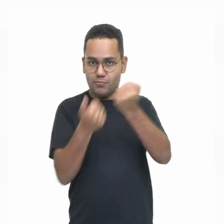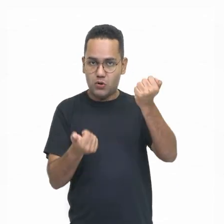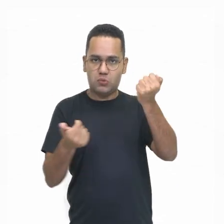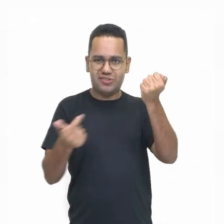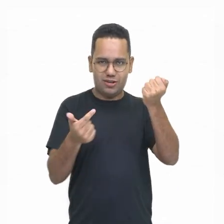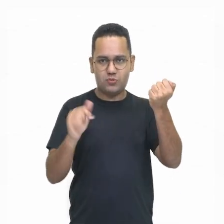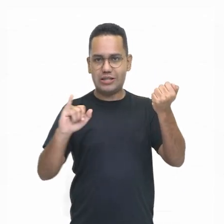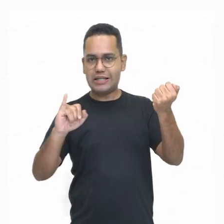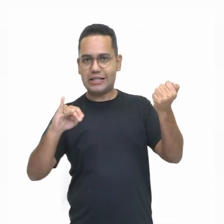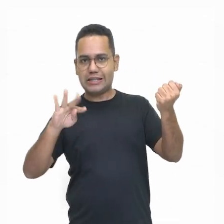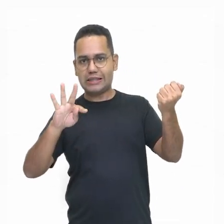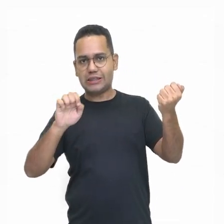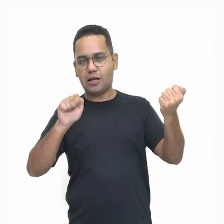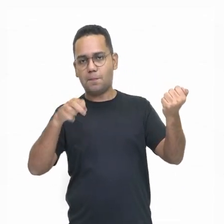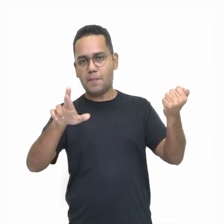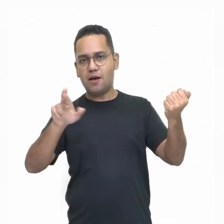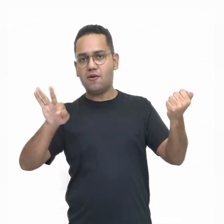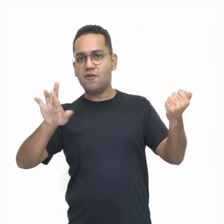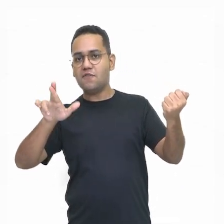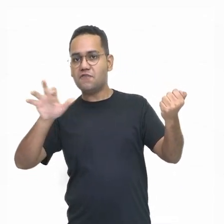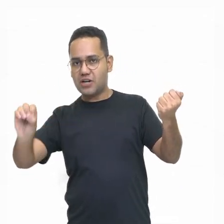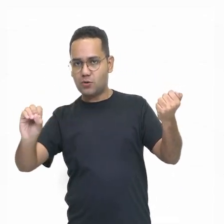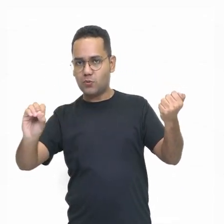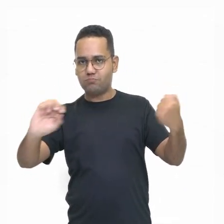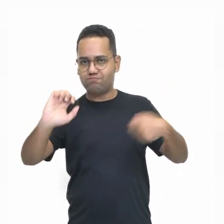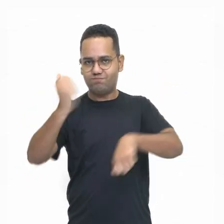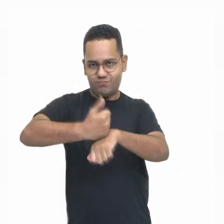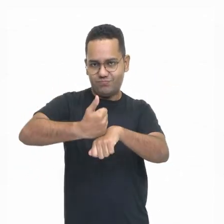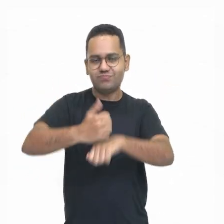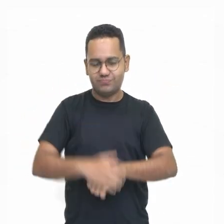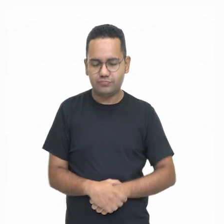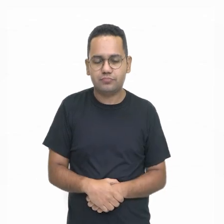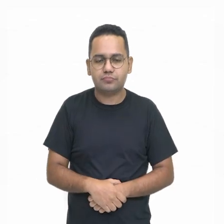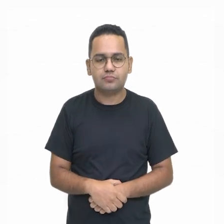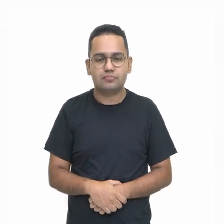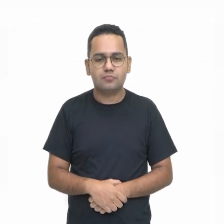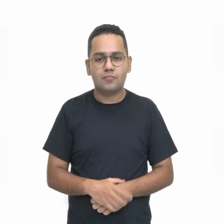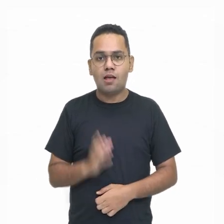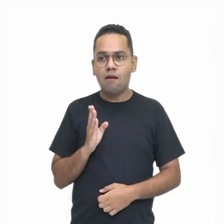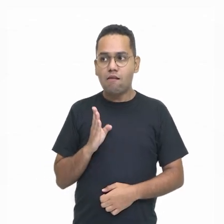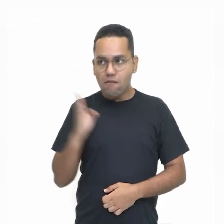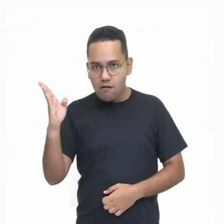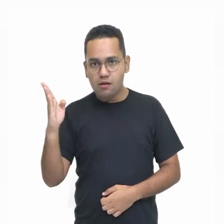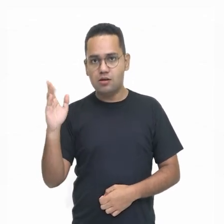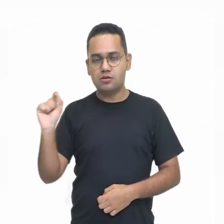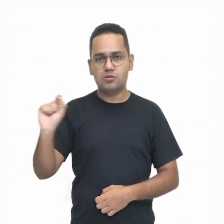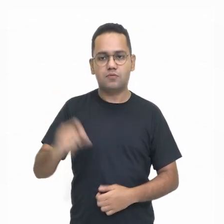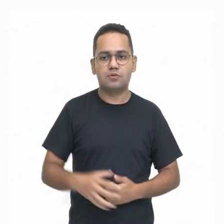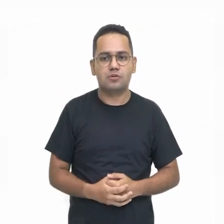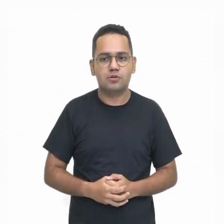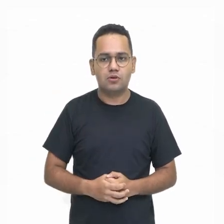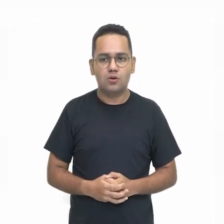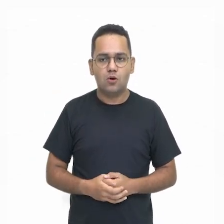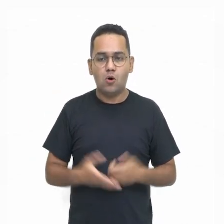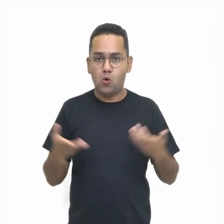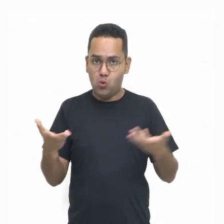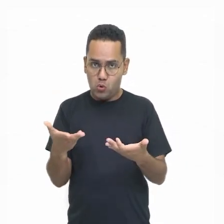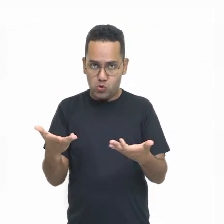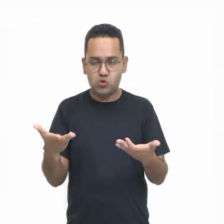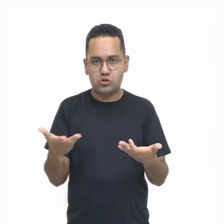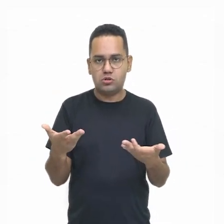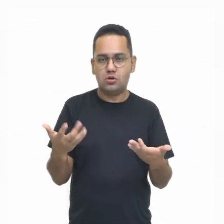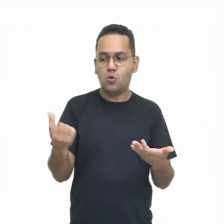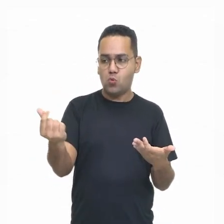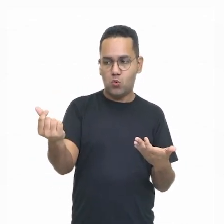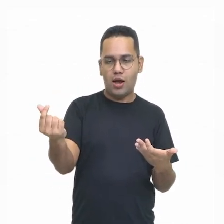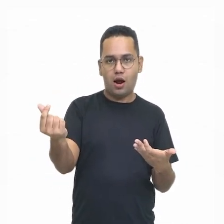ser, então, presidente do Brasil, Itamar Franco. E é justamente no governo do Itamar Franco que a moeda que nós utilizamos até